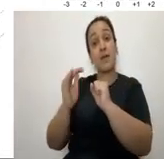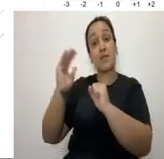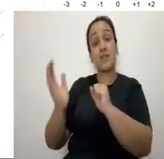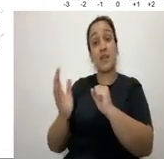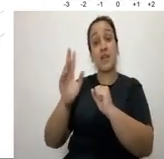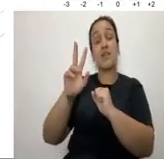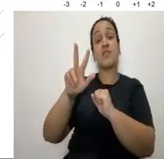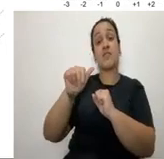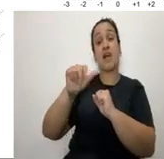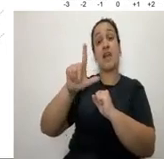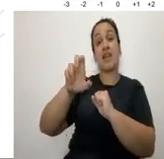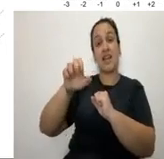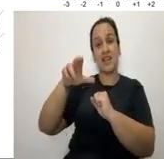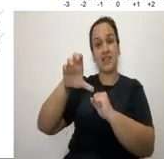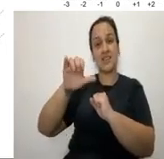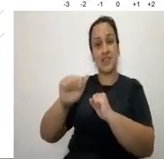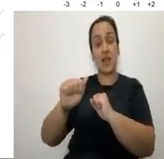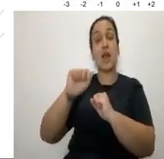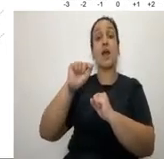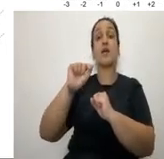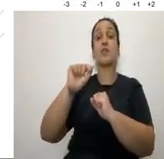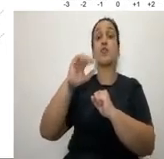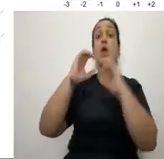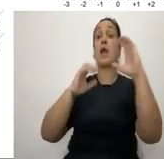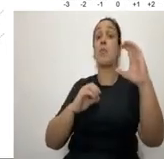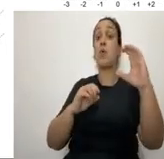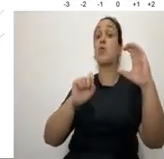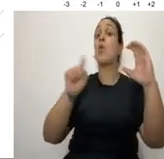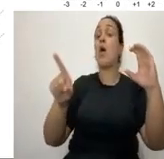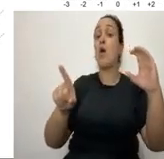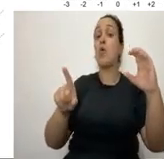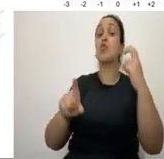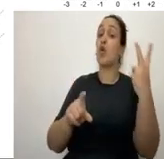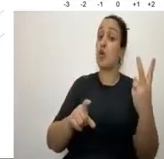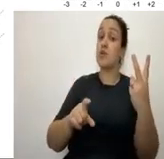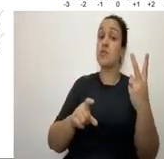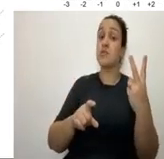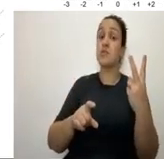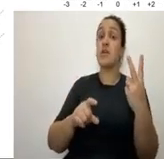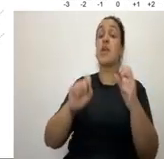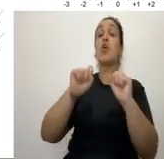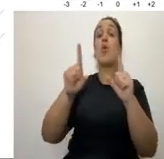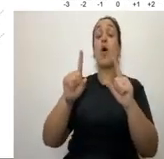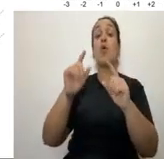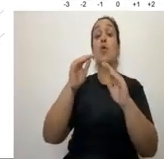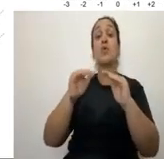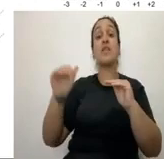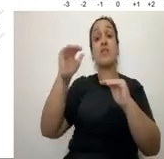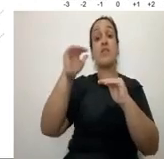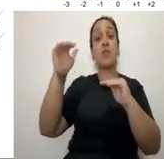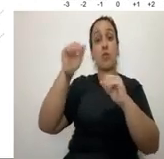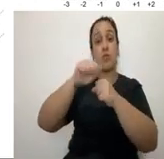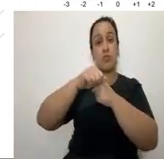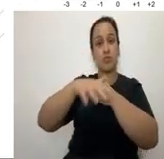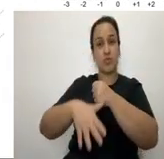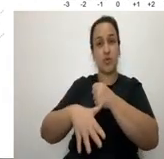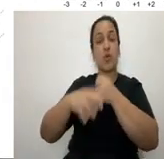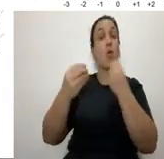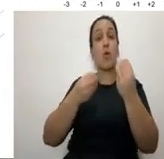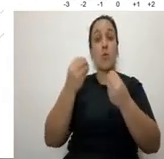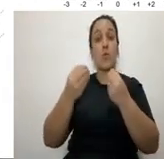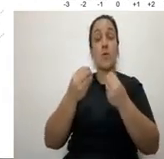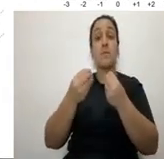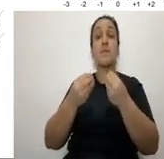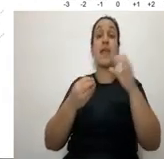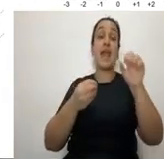camada de valência do carbono, a camada é a 2. Né? E quais são os subníveis? 2s2,